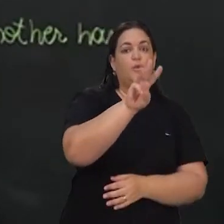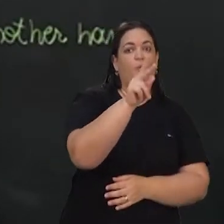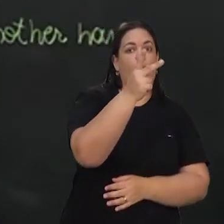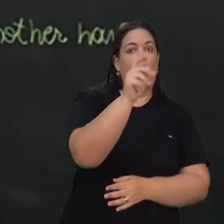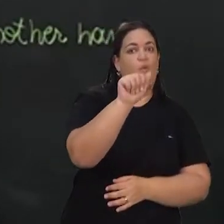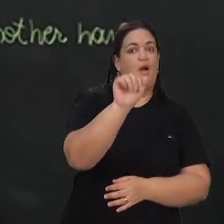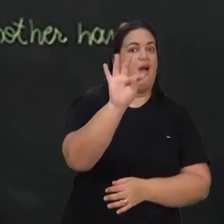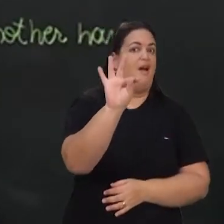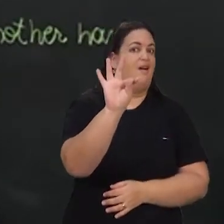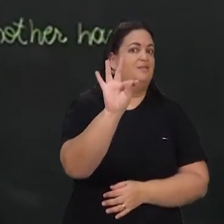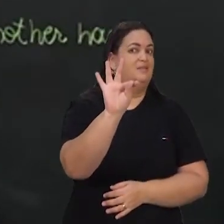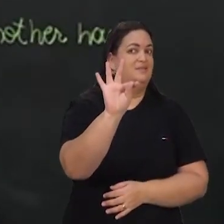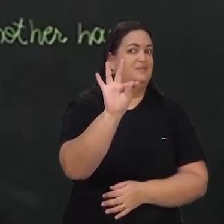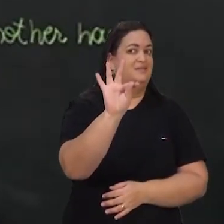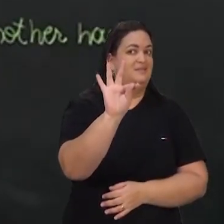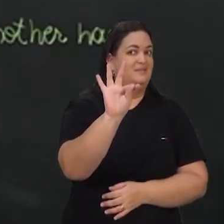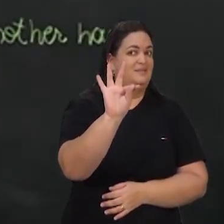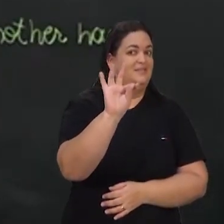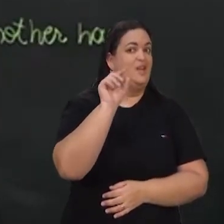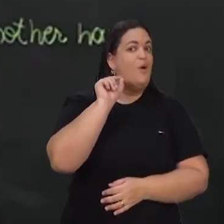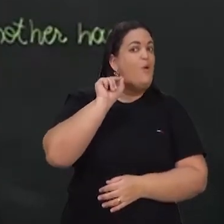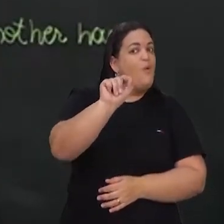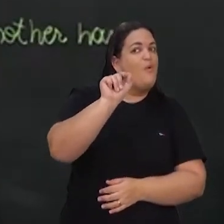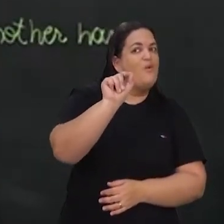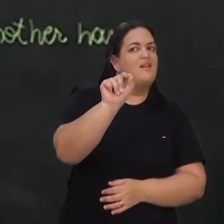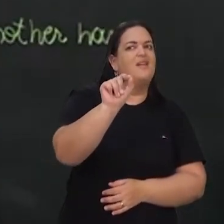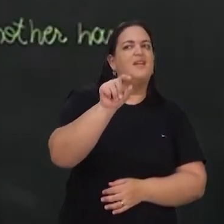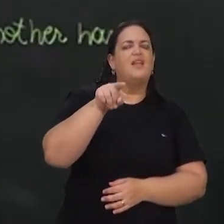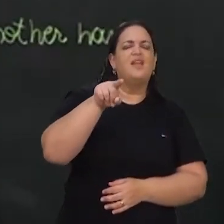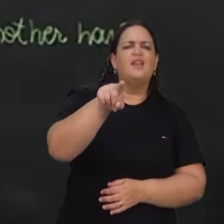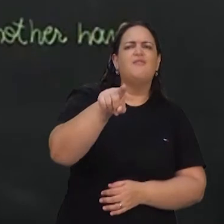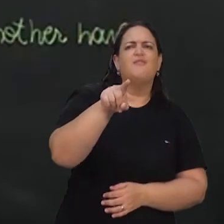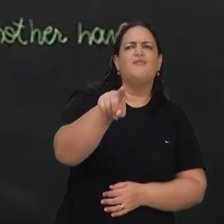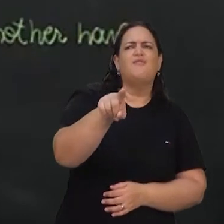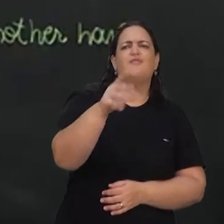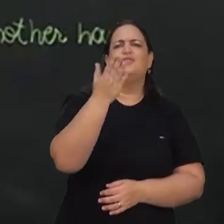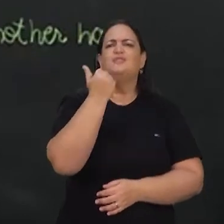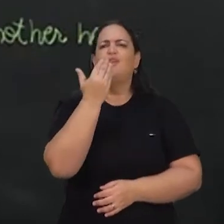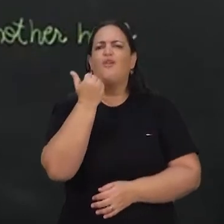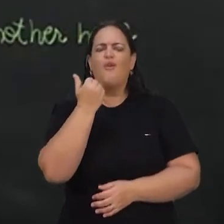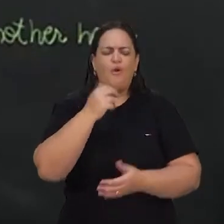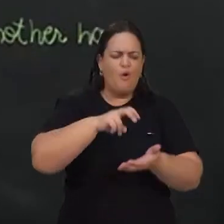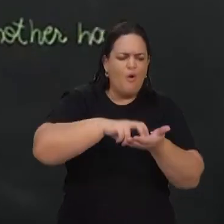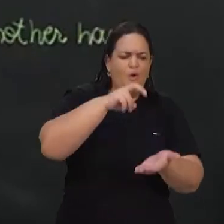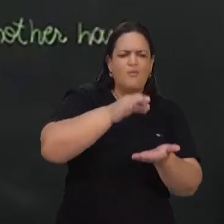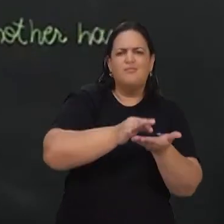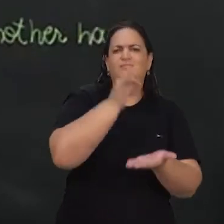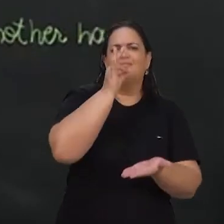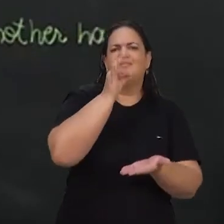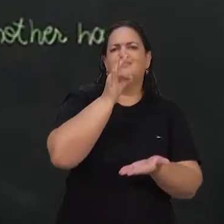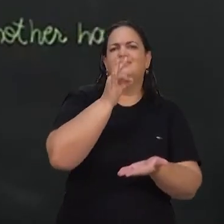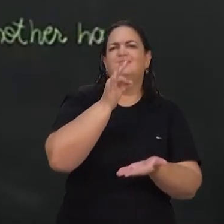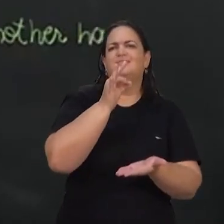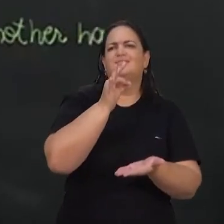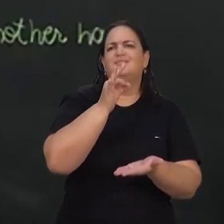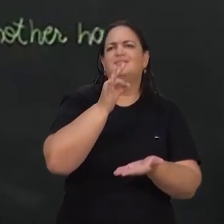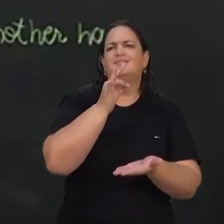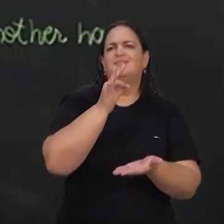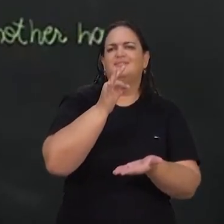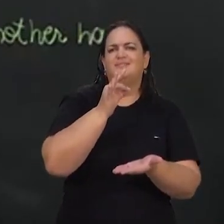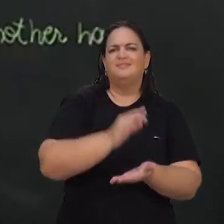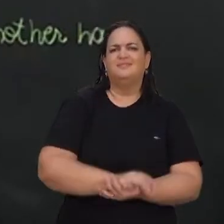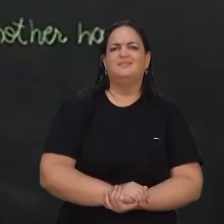respostas possíveis para a pergunta. O que você come no café da manhã? Café da